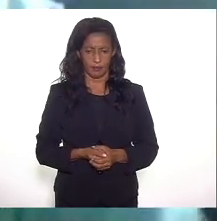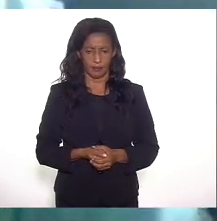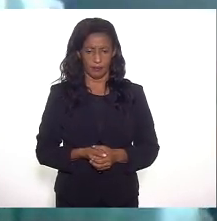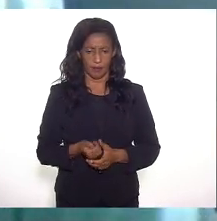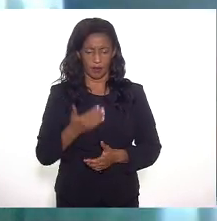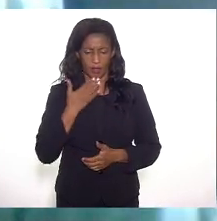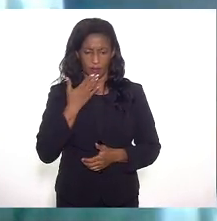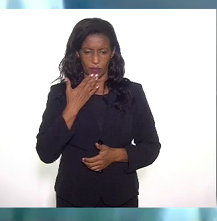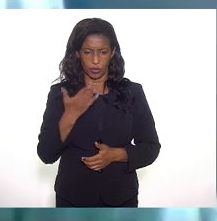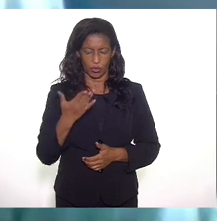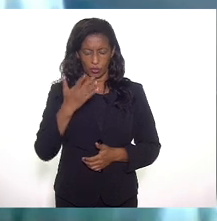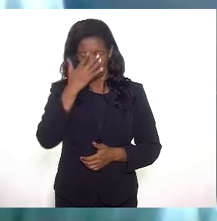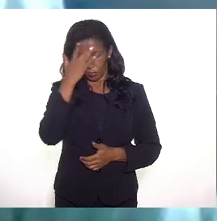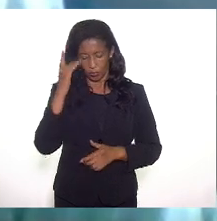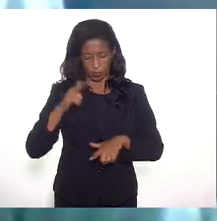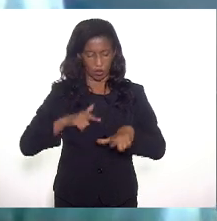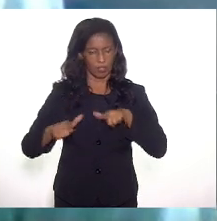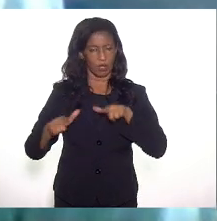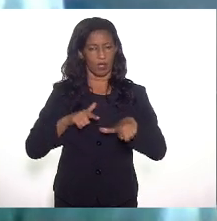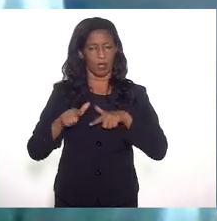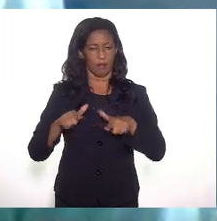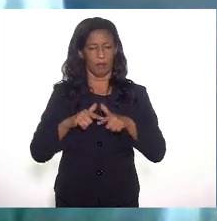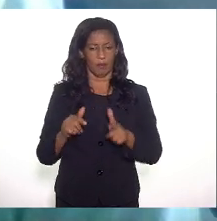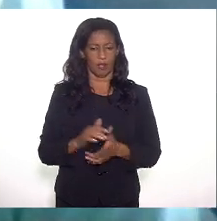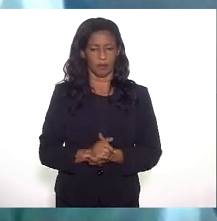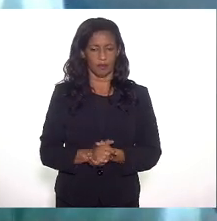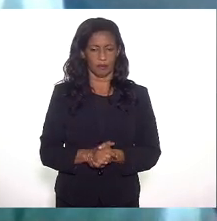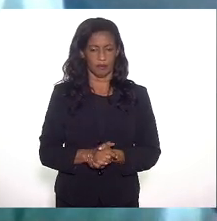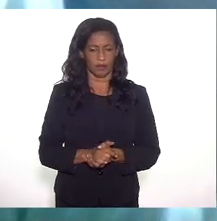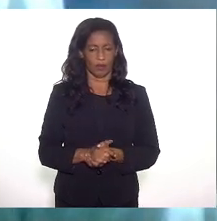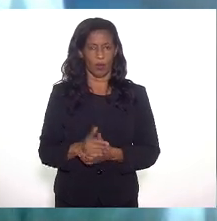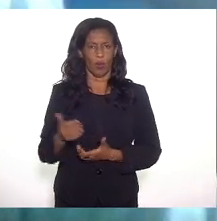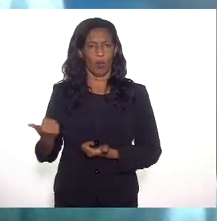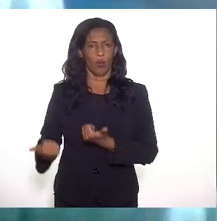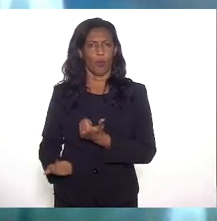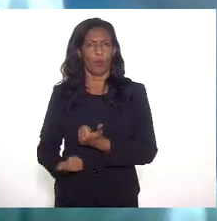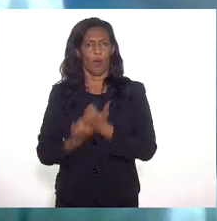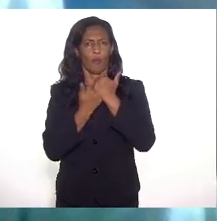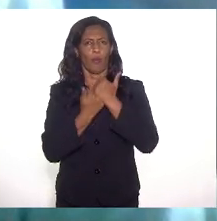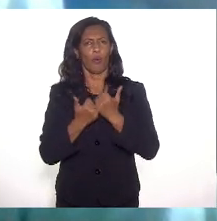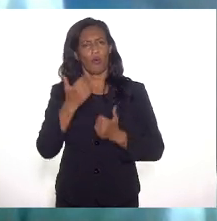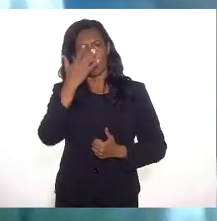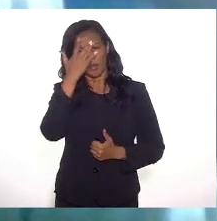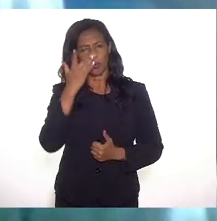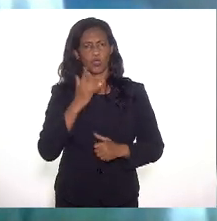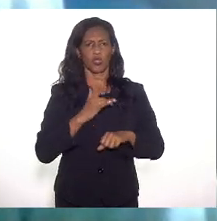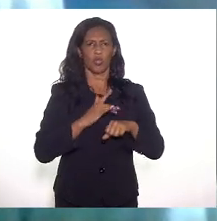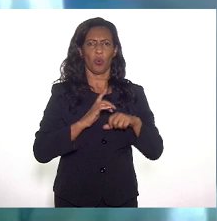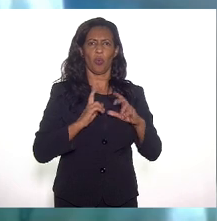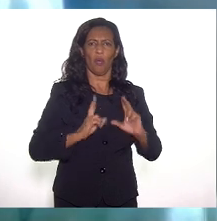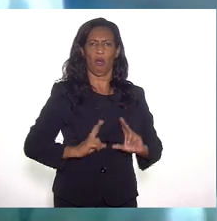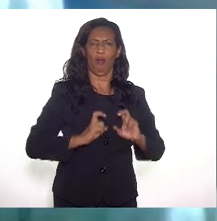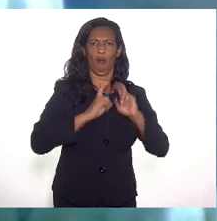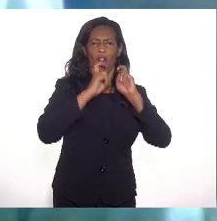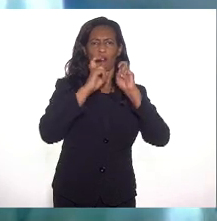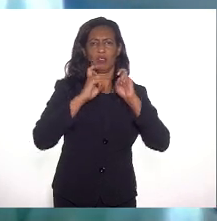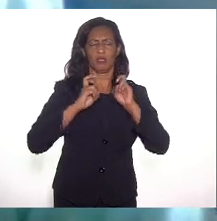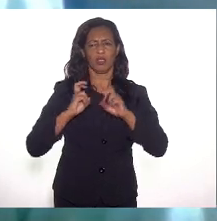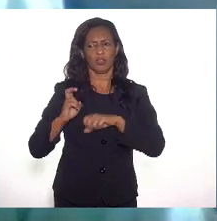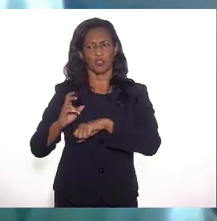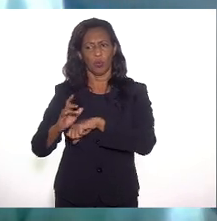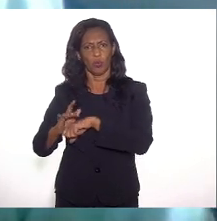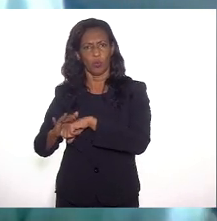pedido do pessoal que trabalha com apoio às pessoas que estão com câncer, com doenças terminais, uma coisa